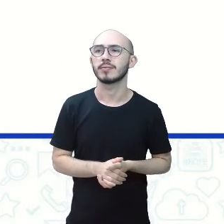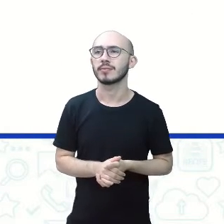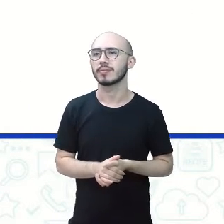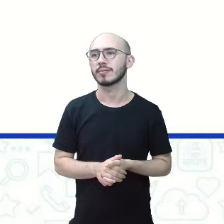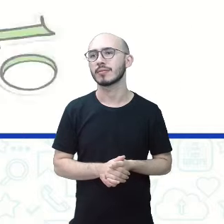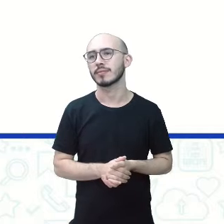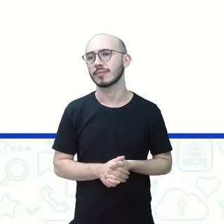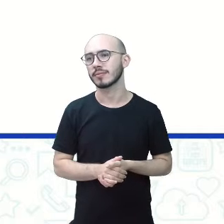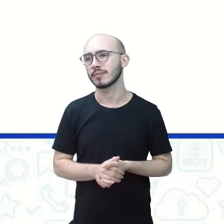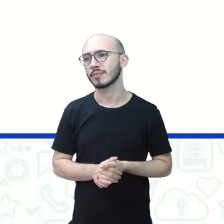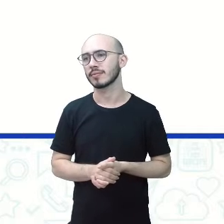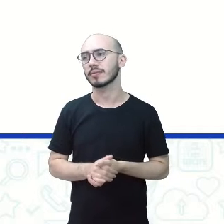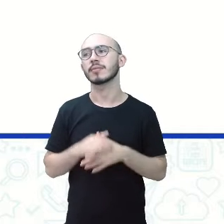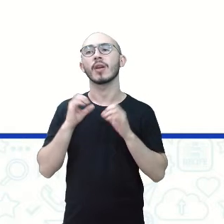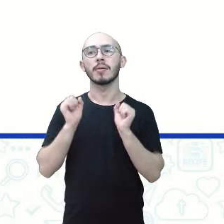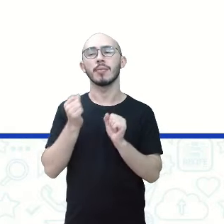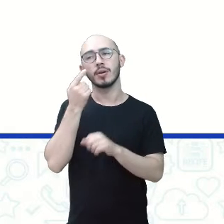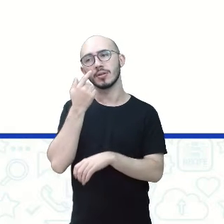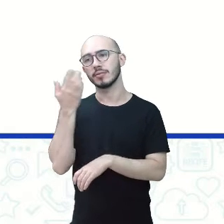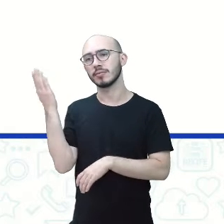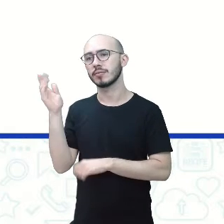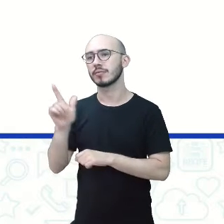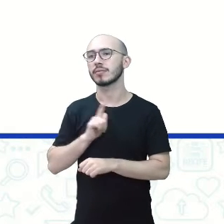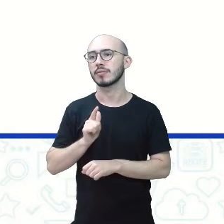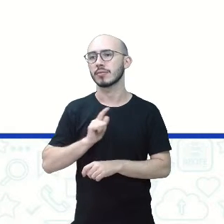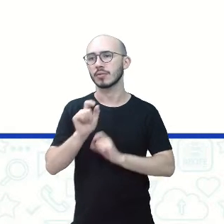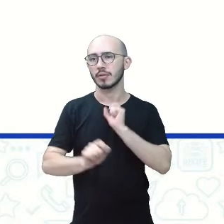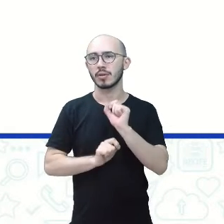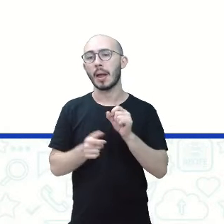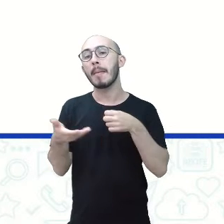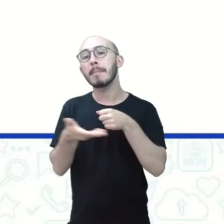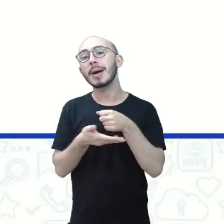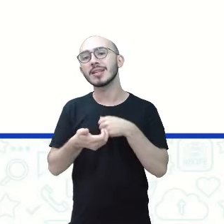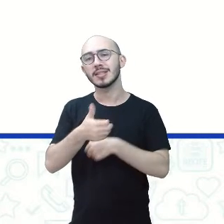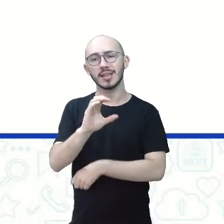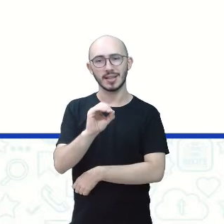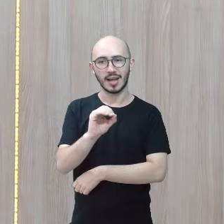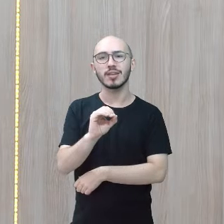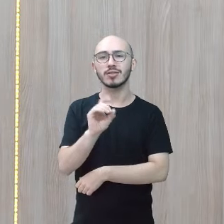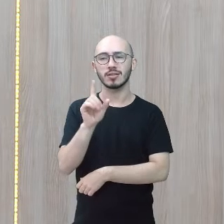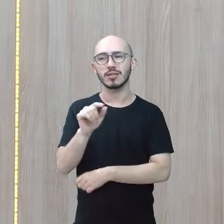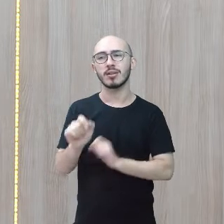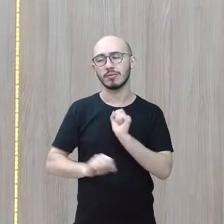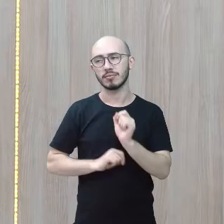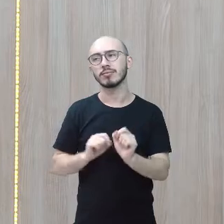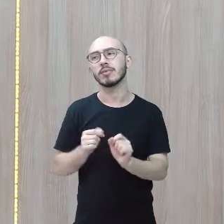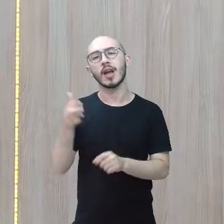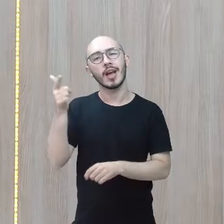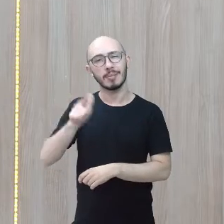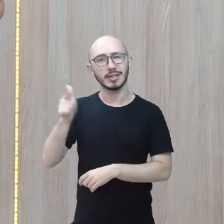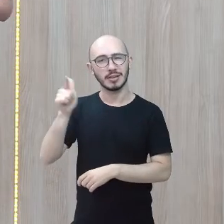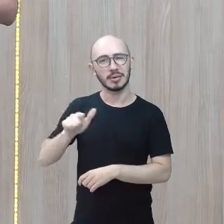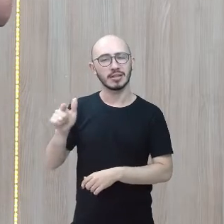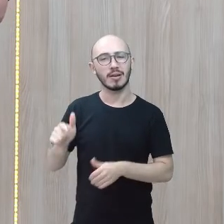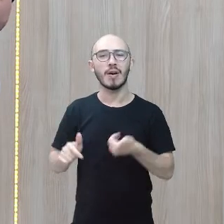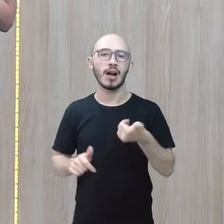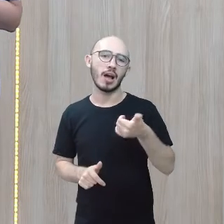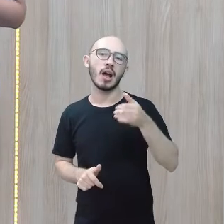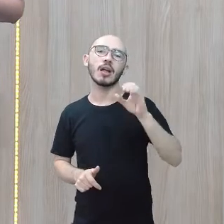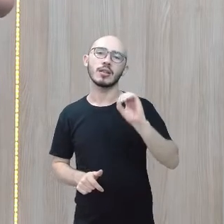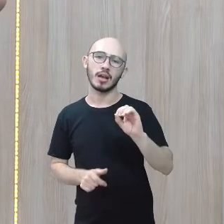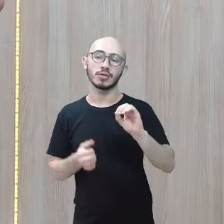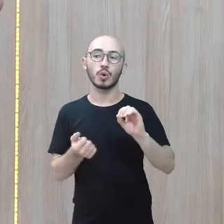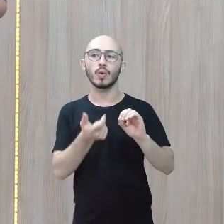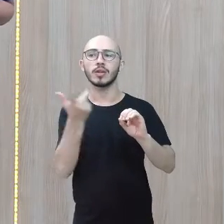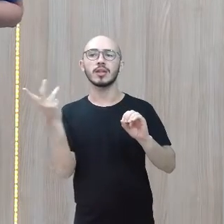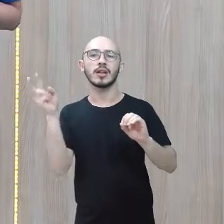próximo, cadê? Essa relação base utilizando o 10, que seria o nosso fator de repetição, né? A quantidade